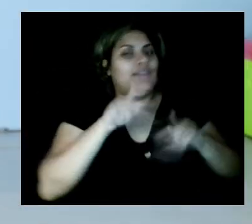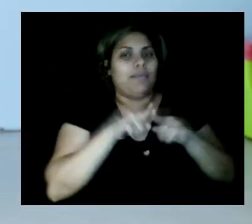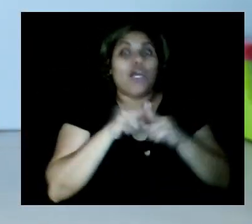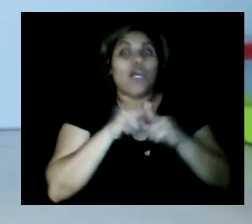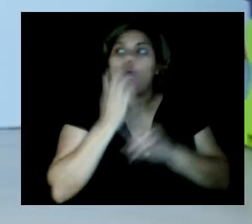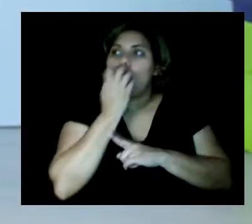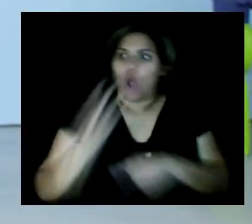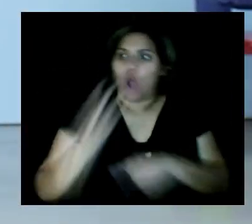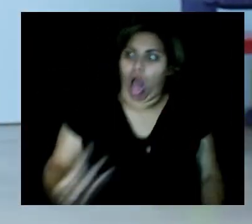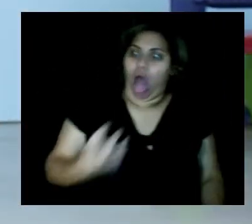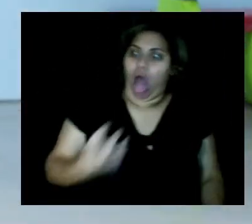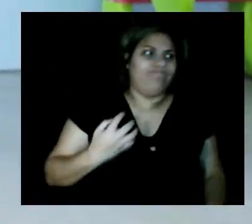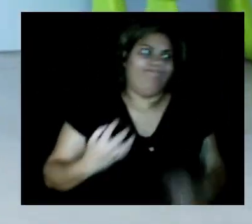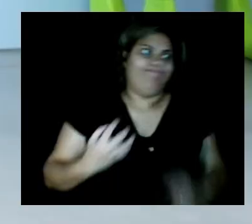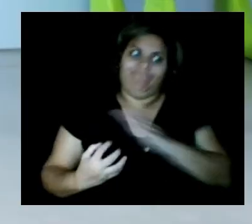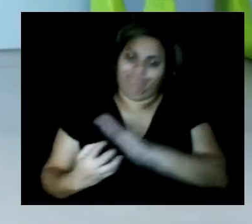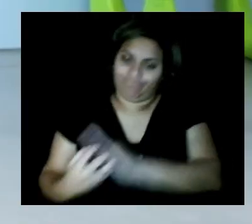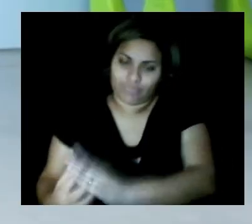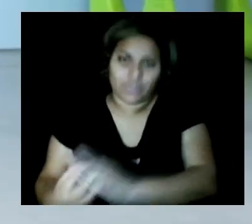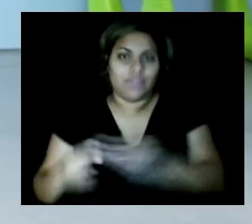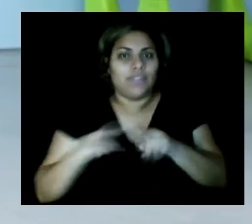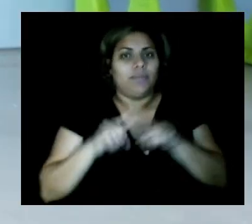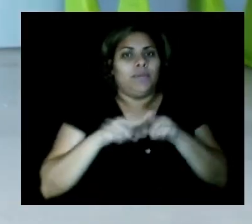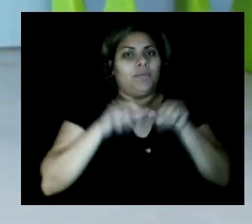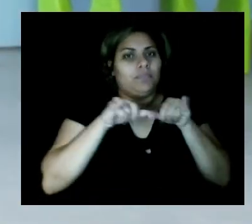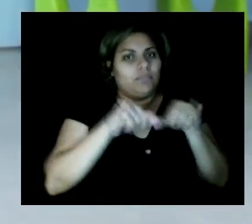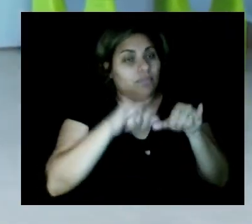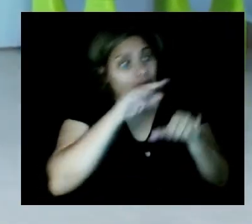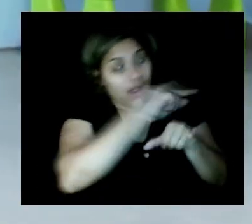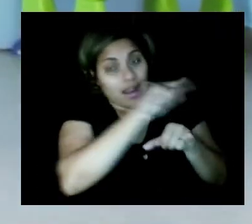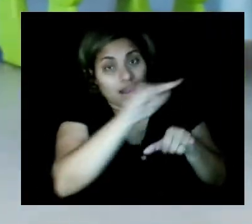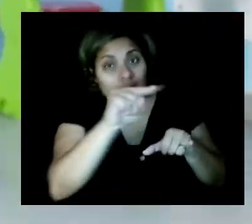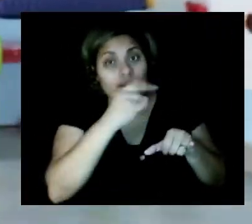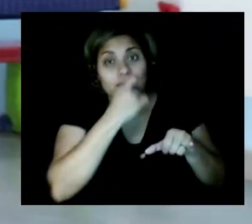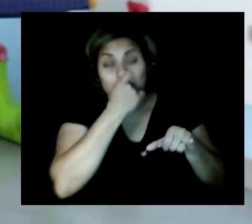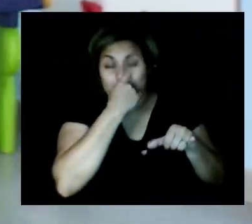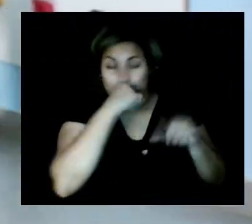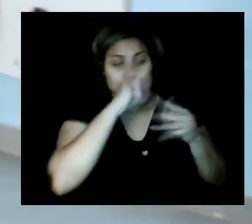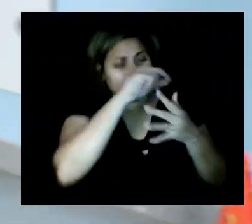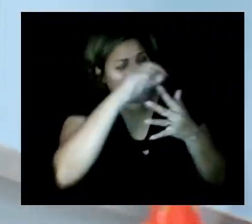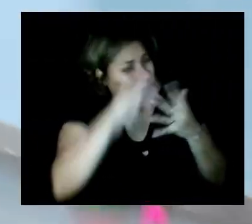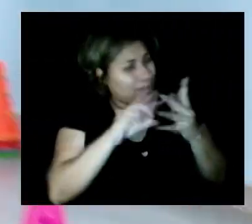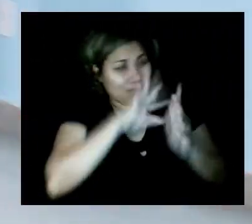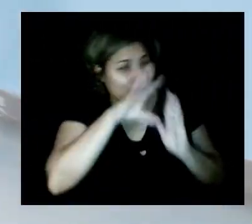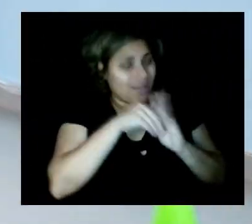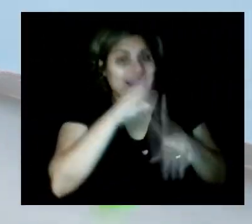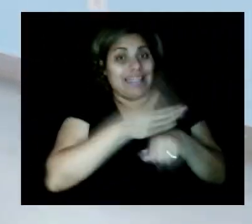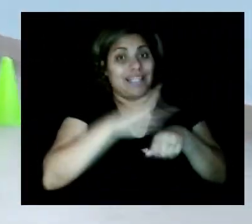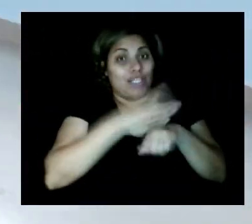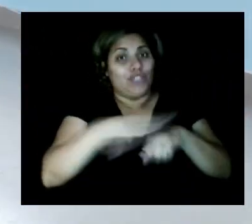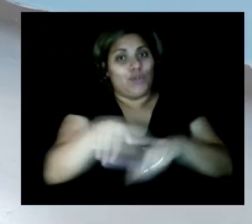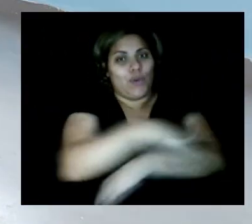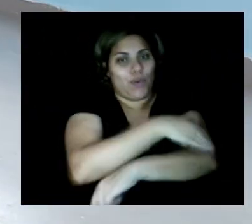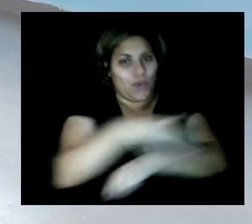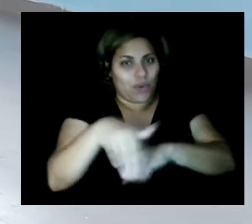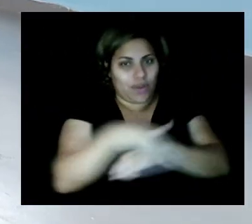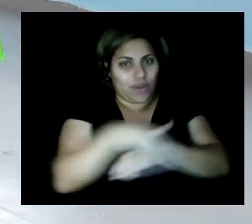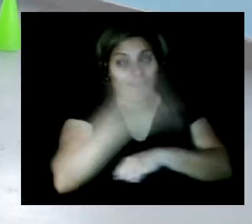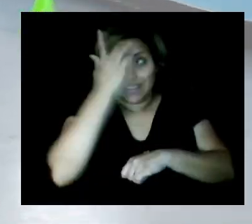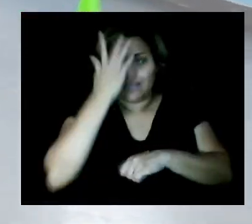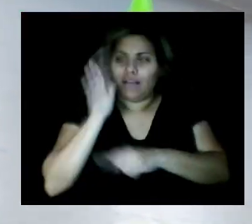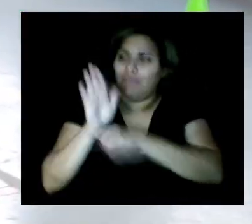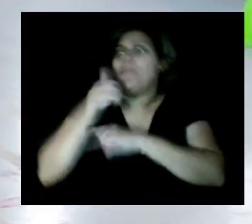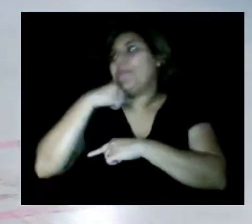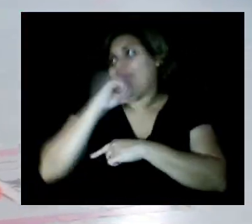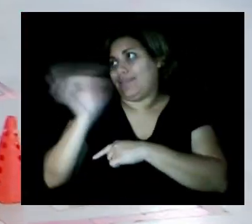lugares, no supermercado sem ser hora de supermercado, nas lojas sem ser hora de supermercado. Então a gente faz um treino de rua para facilitar a vida das mães também. Então dá um pouco